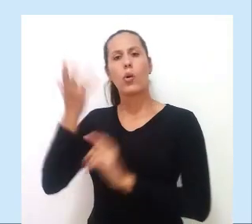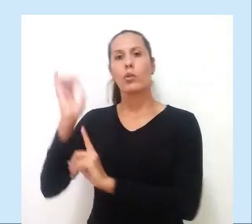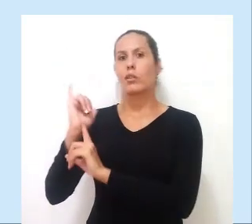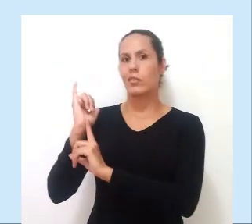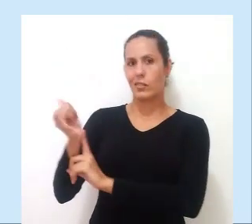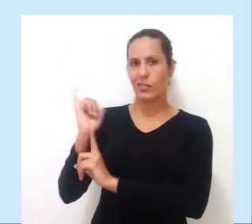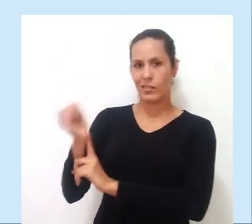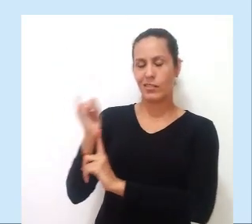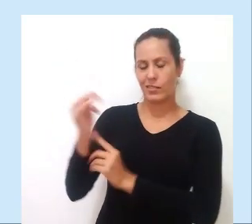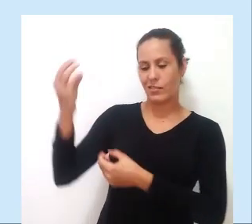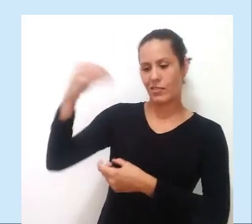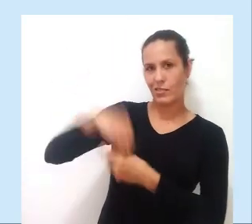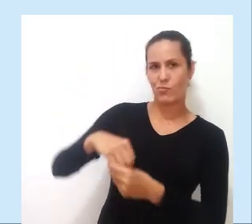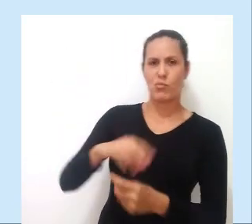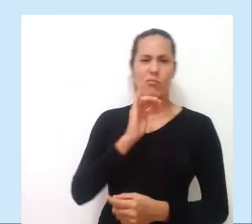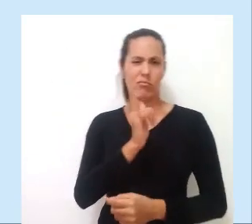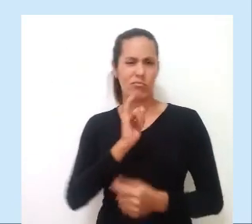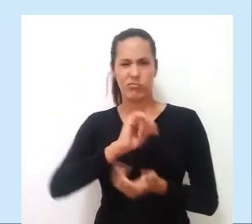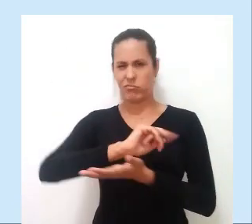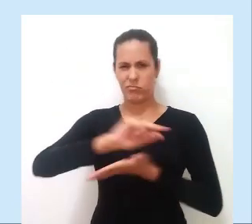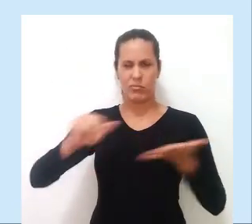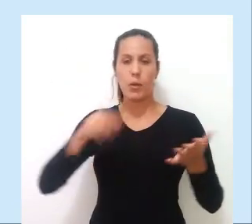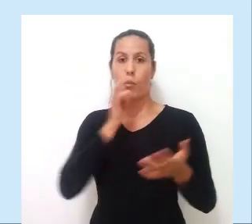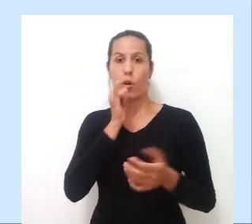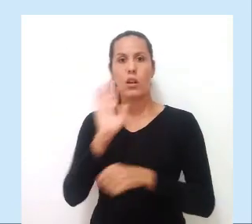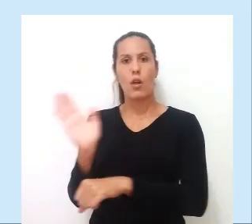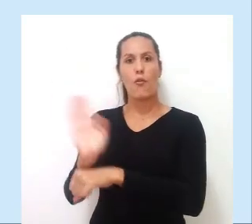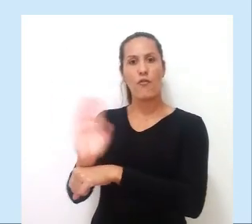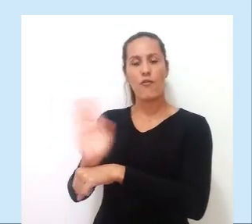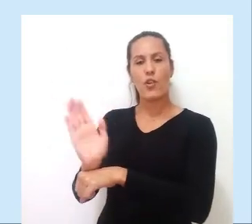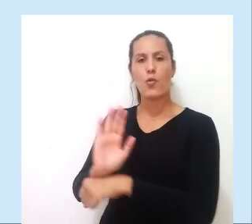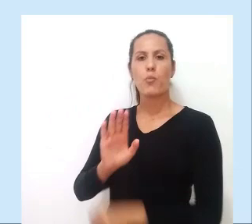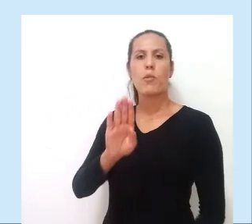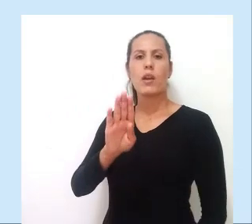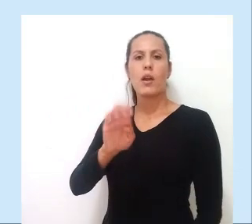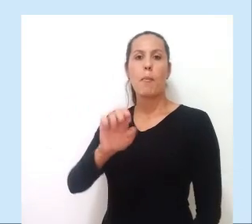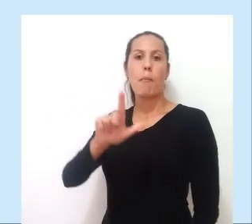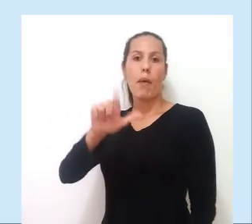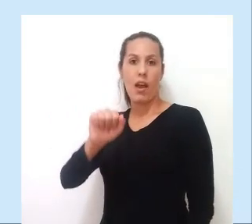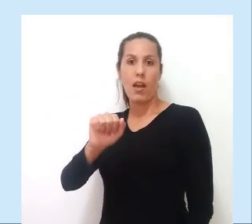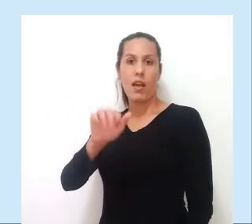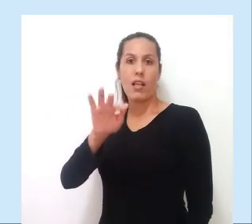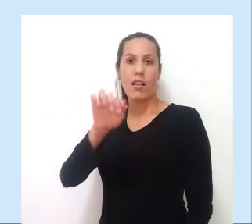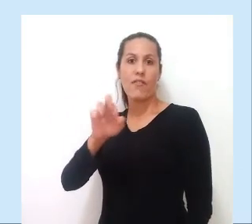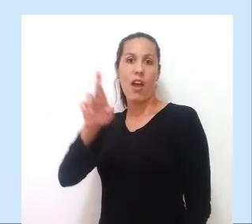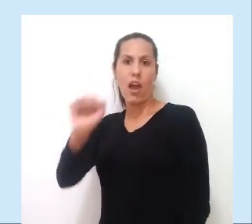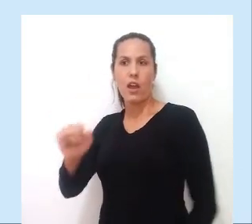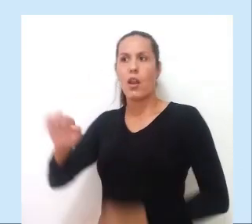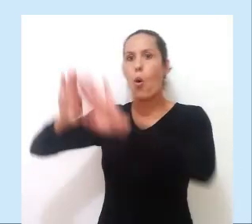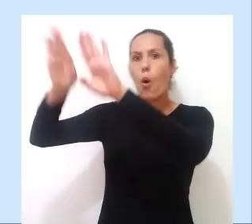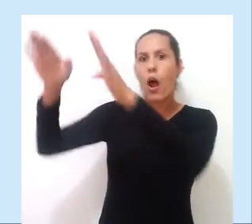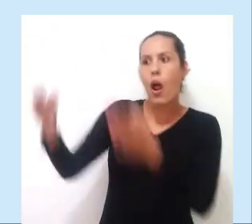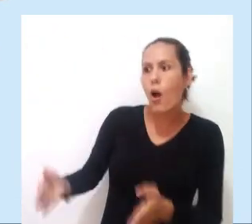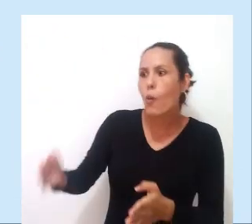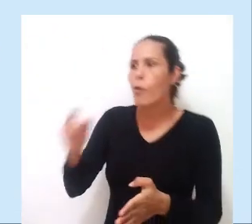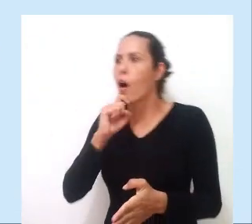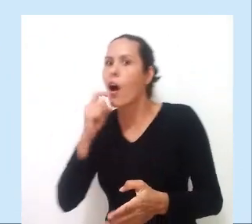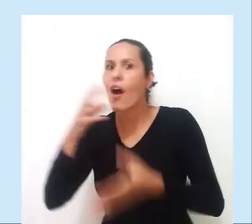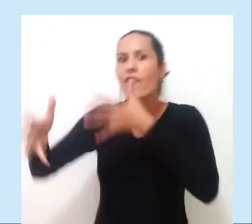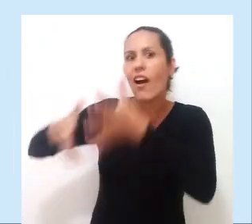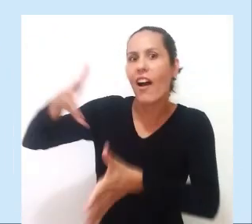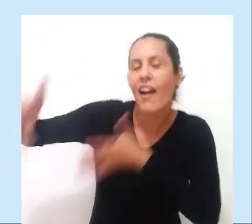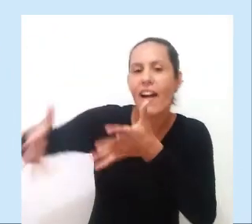nos contos de fadas também, como, por exemplo, no filme A Bela e a Fera. O guarda-roupa fala, a